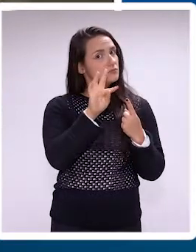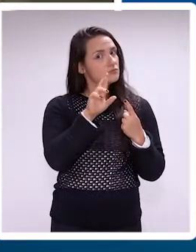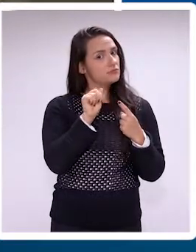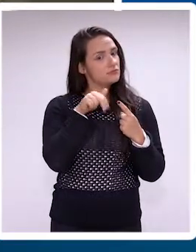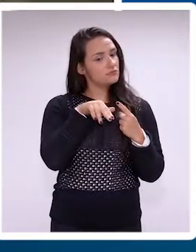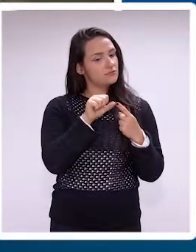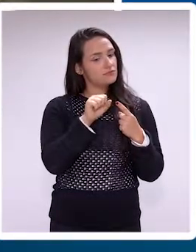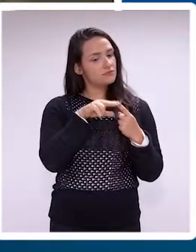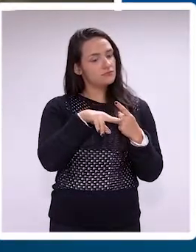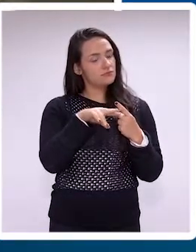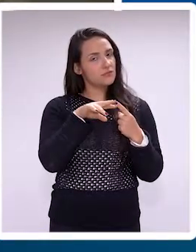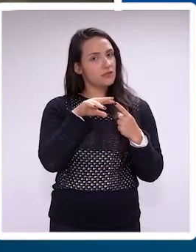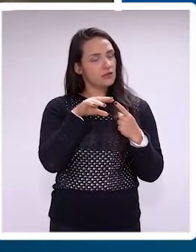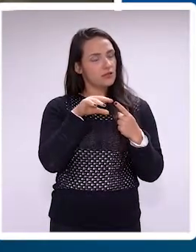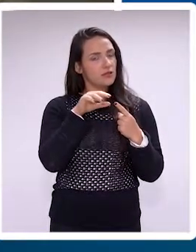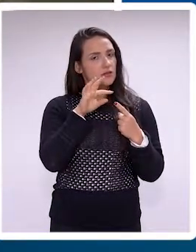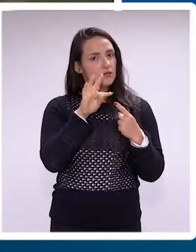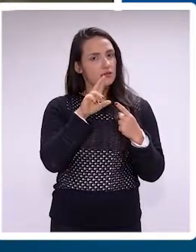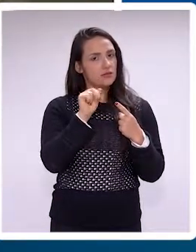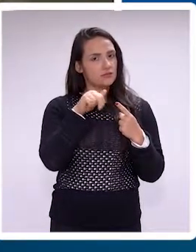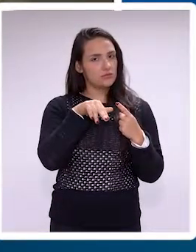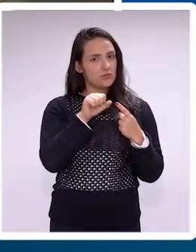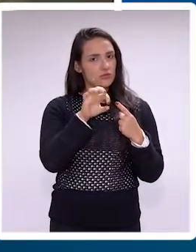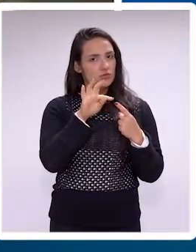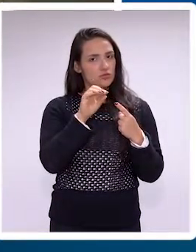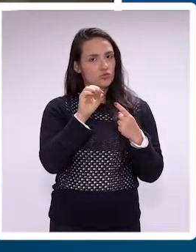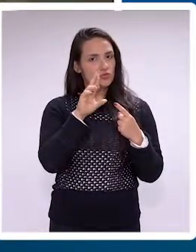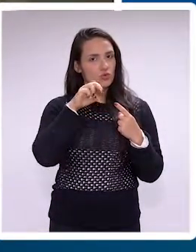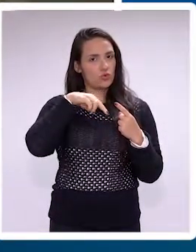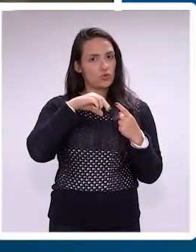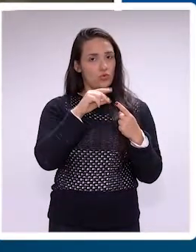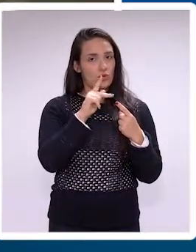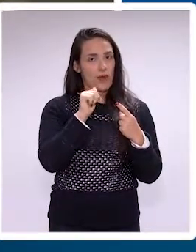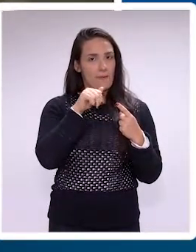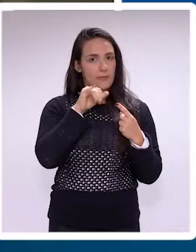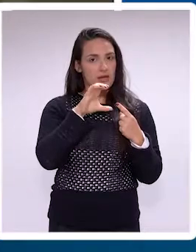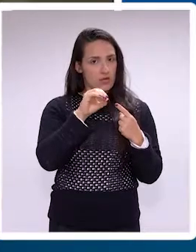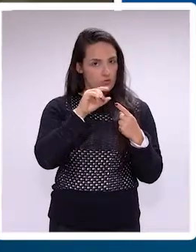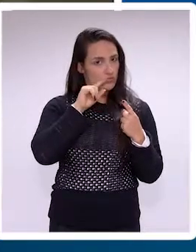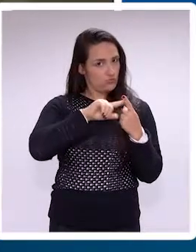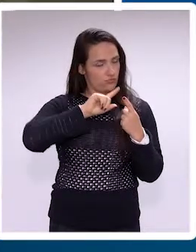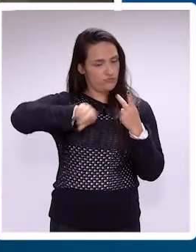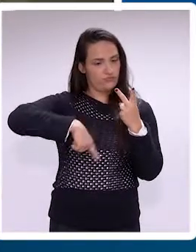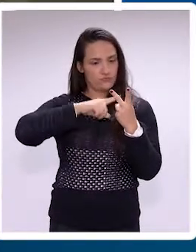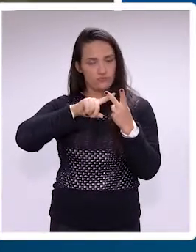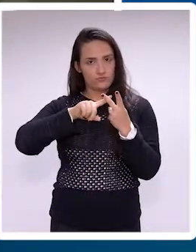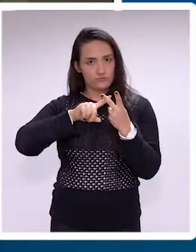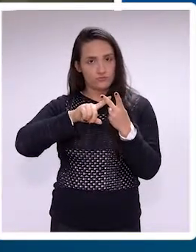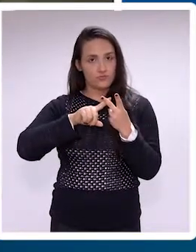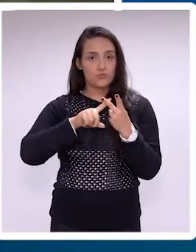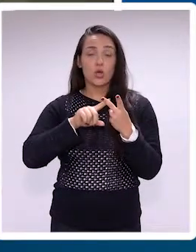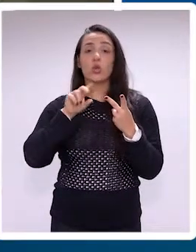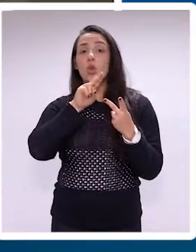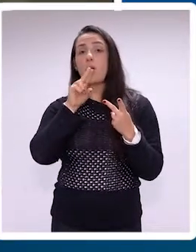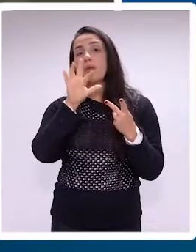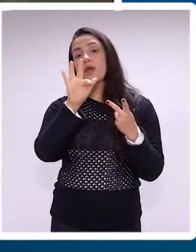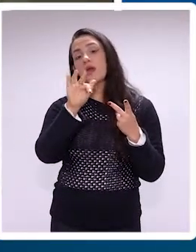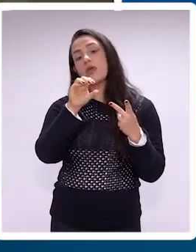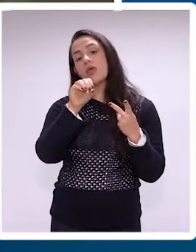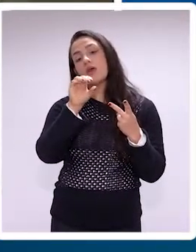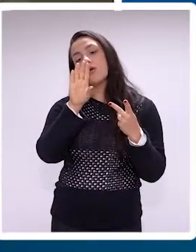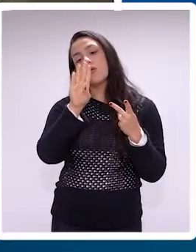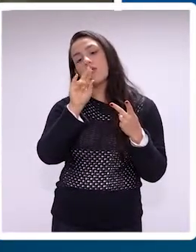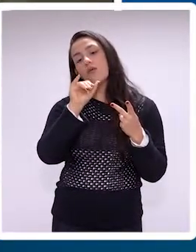Um outro tipo de ansiedade que também fica mais presente nesse tempo de pandemia são as